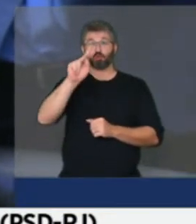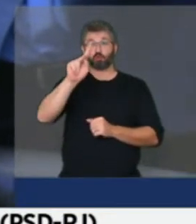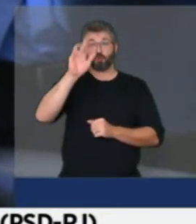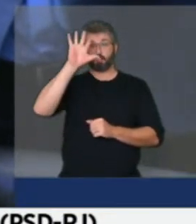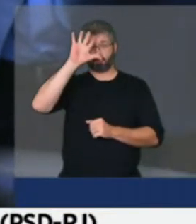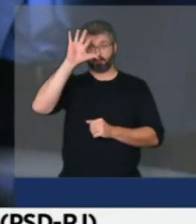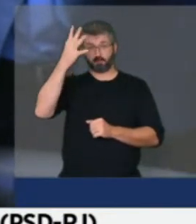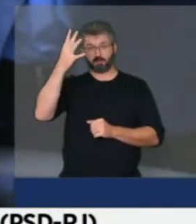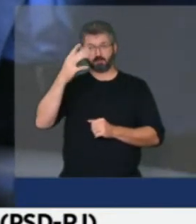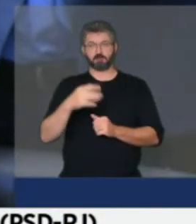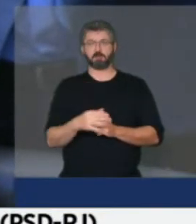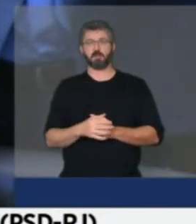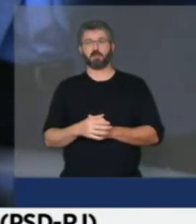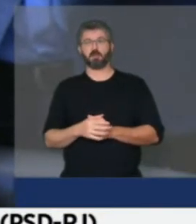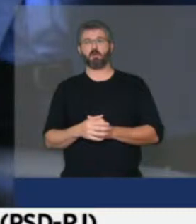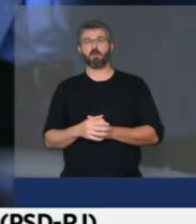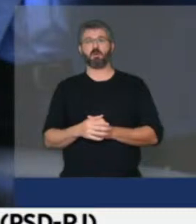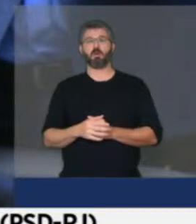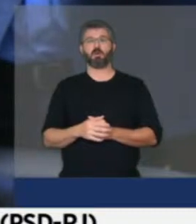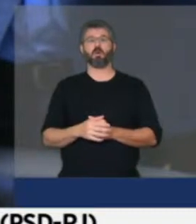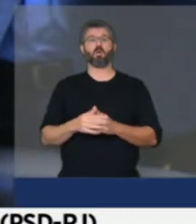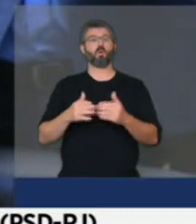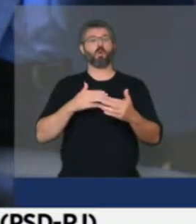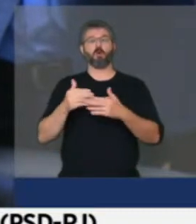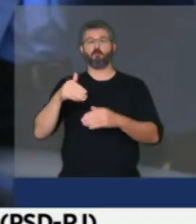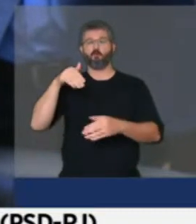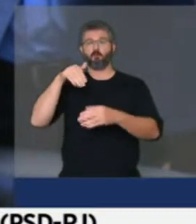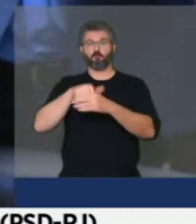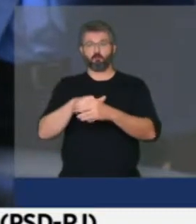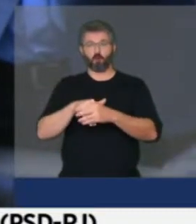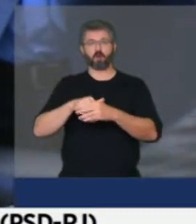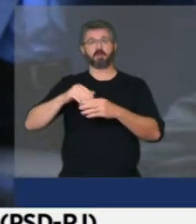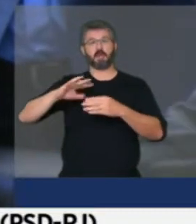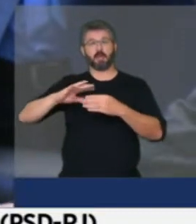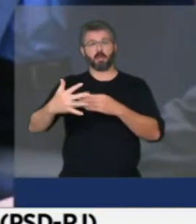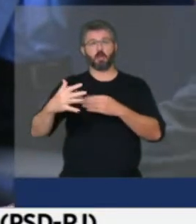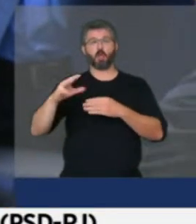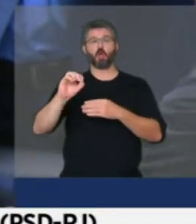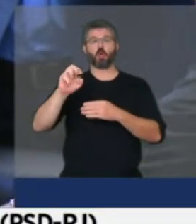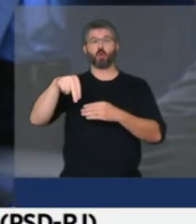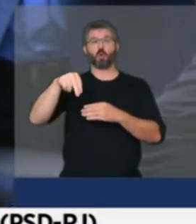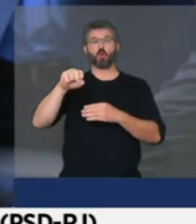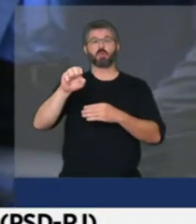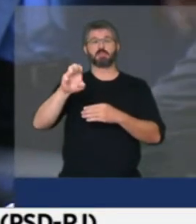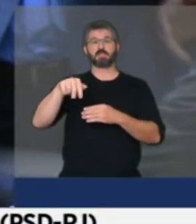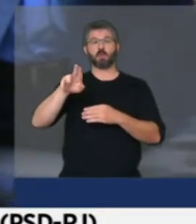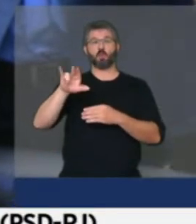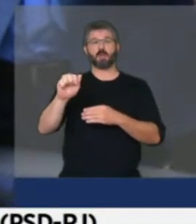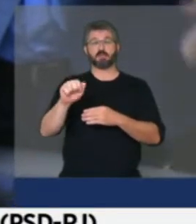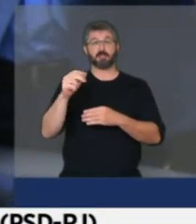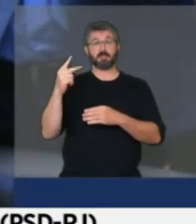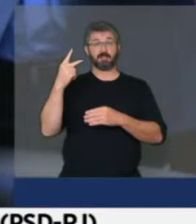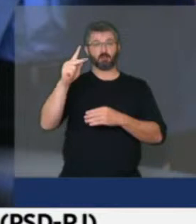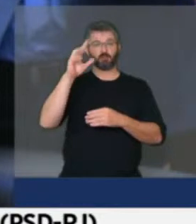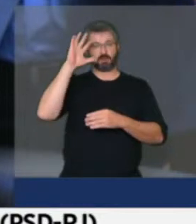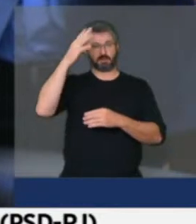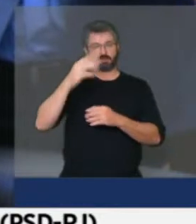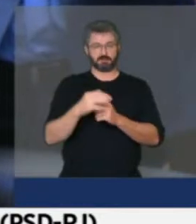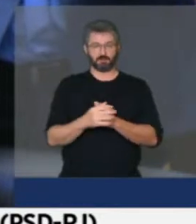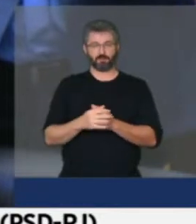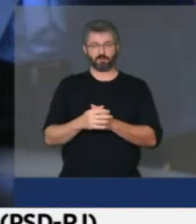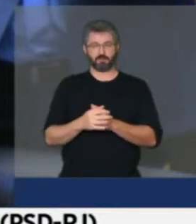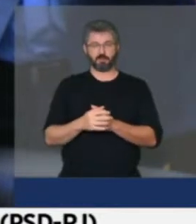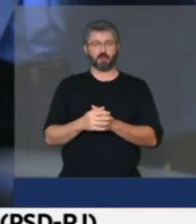o objeto de deliberação e as consequências que emergem dessa definição de Vossa Excelência. Na referida